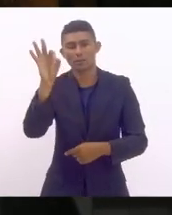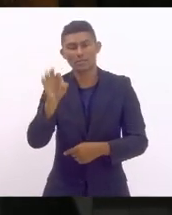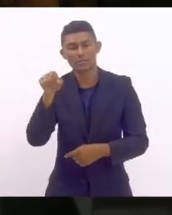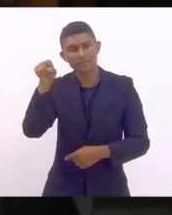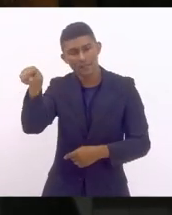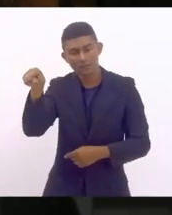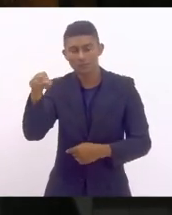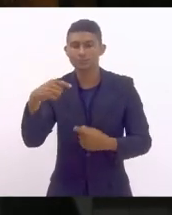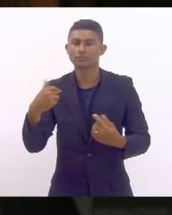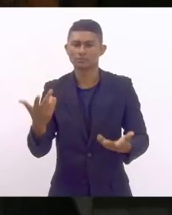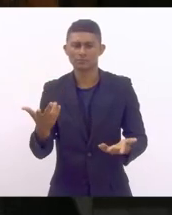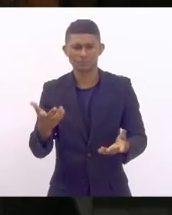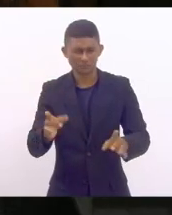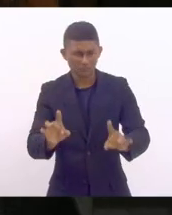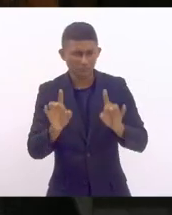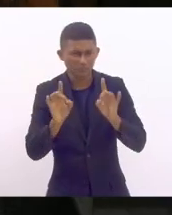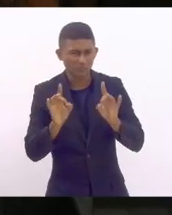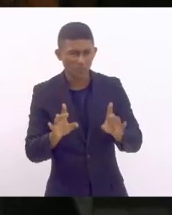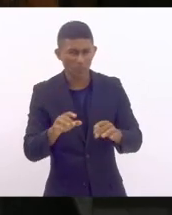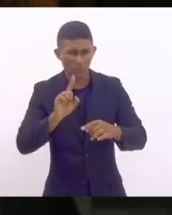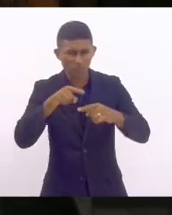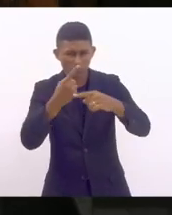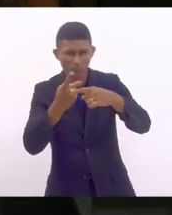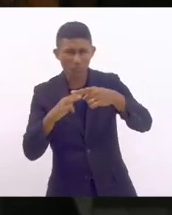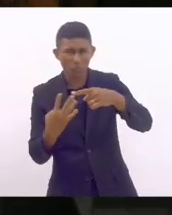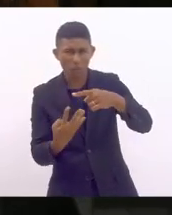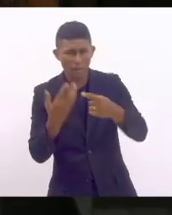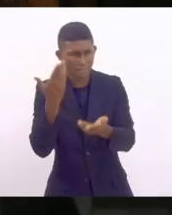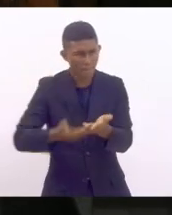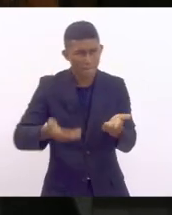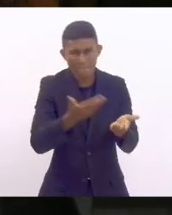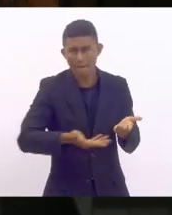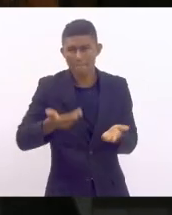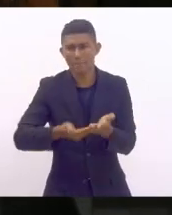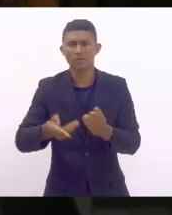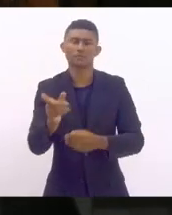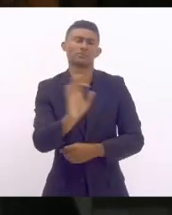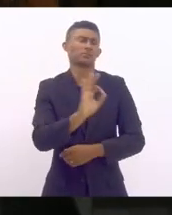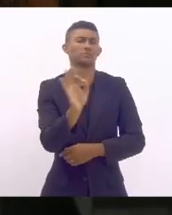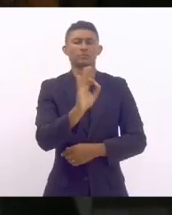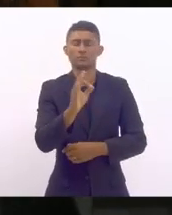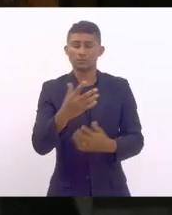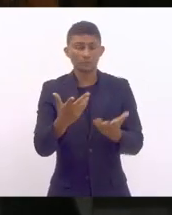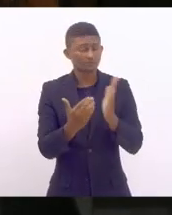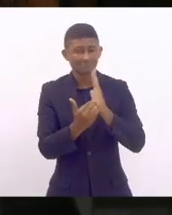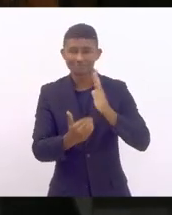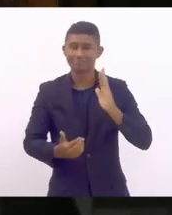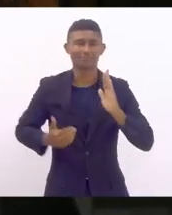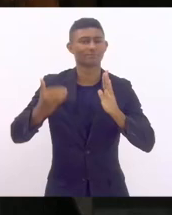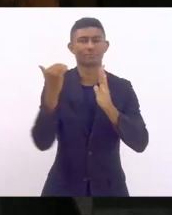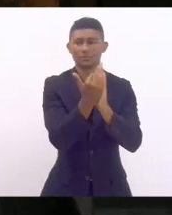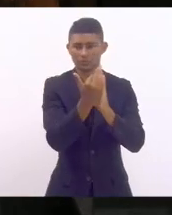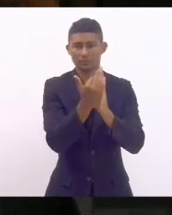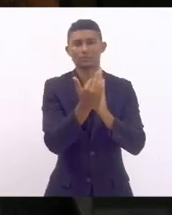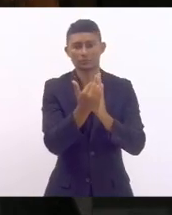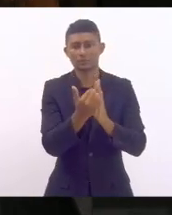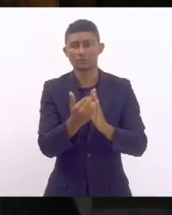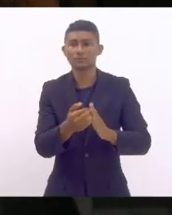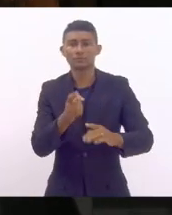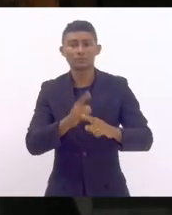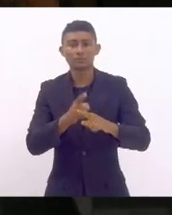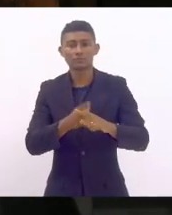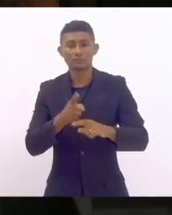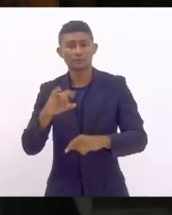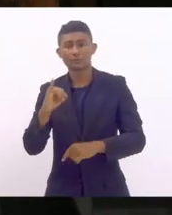lá não é só de um de um quarto que nós estamos perdendo para assistência estudantil e ainda maior sem as os